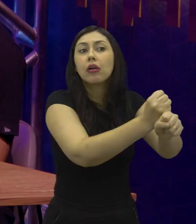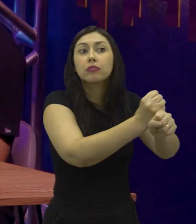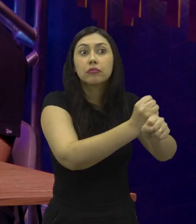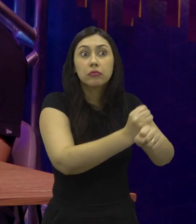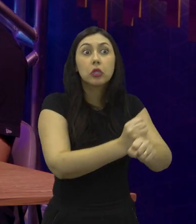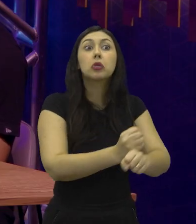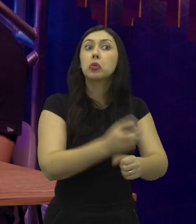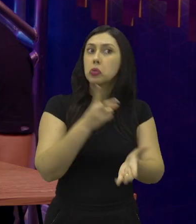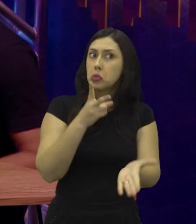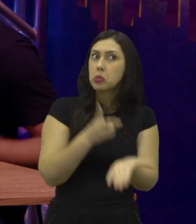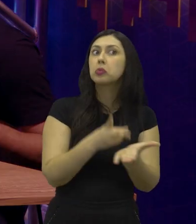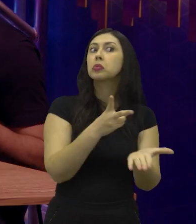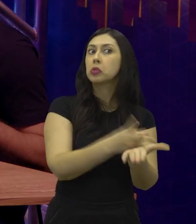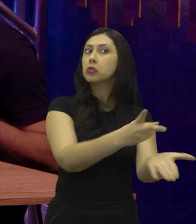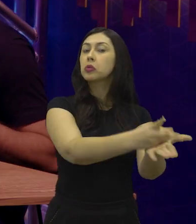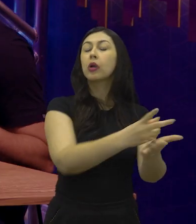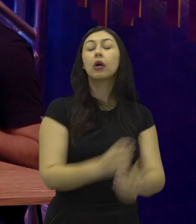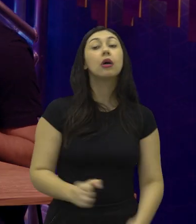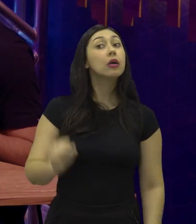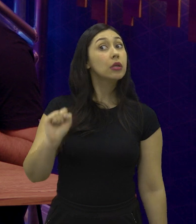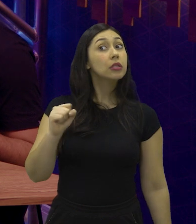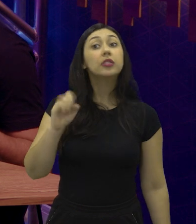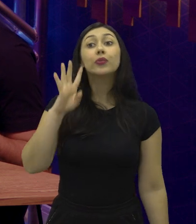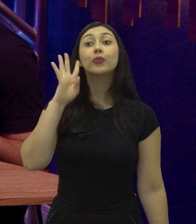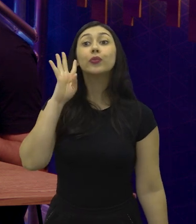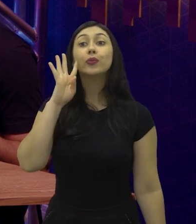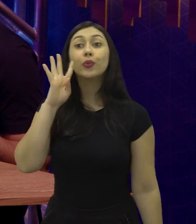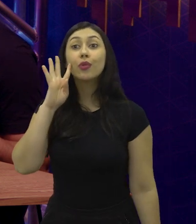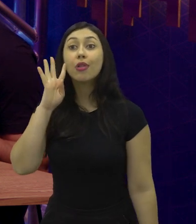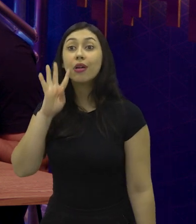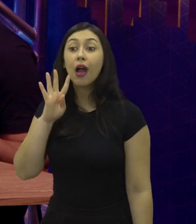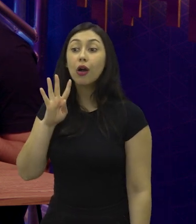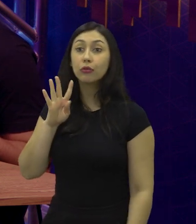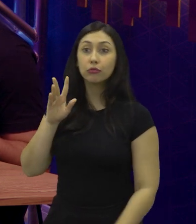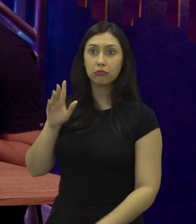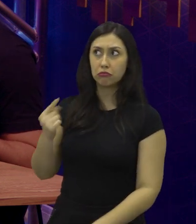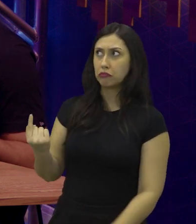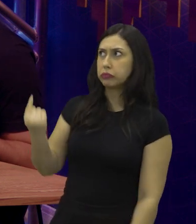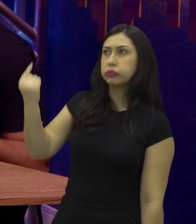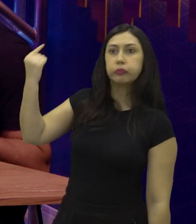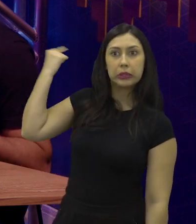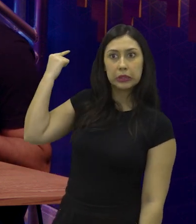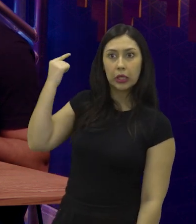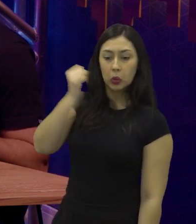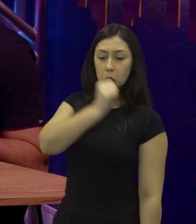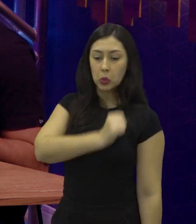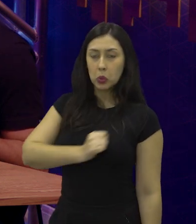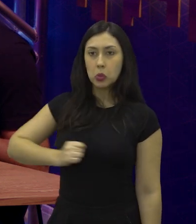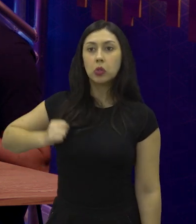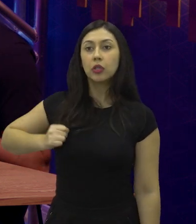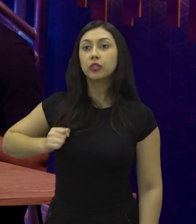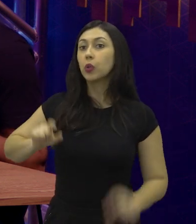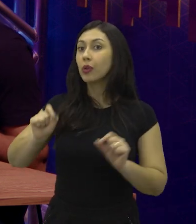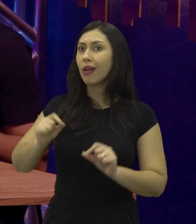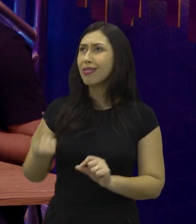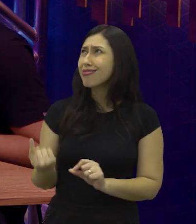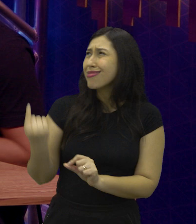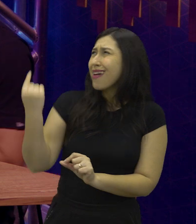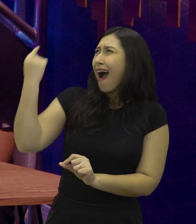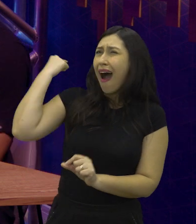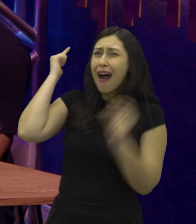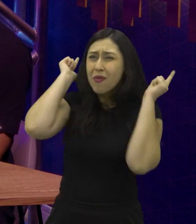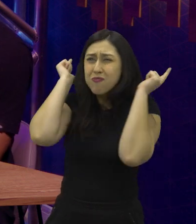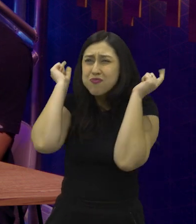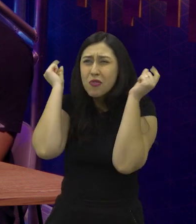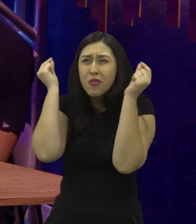permanecem, né? Exatamente. E o legal dessa turminha aí do Sócrates é que lá na Grécia